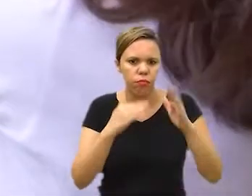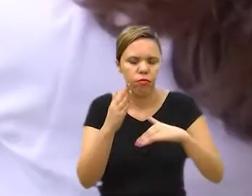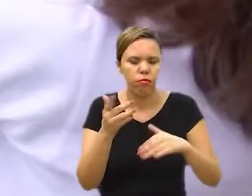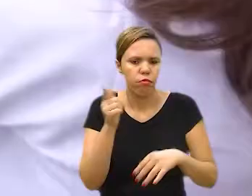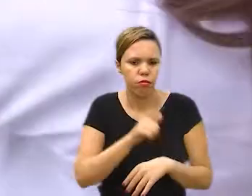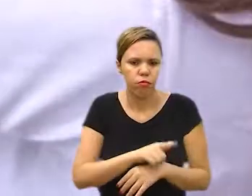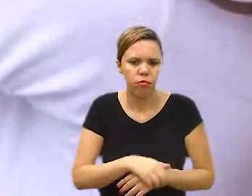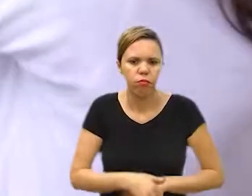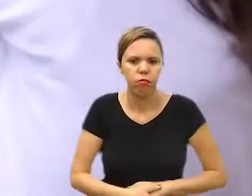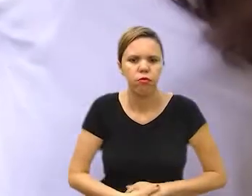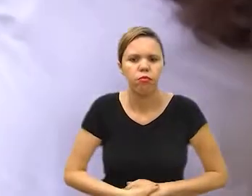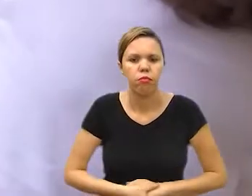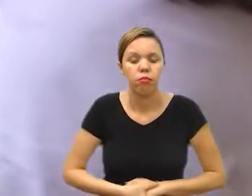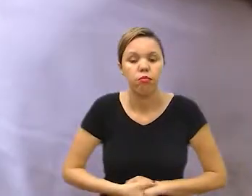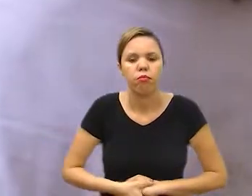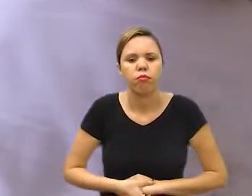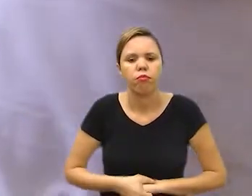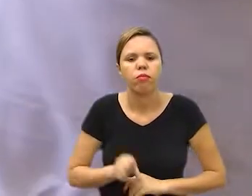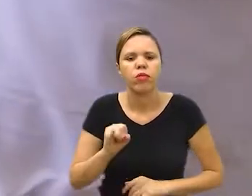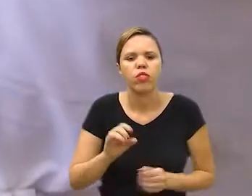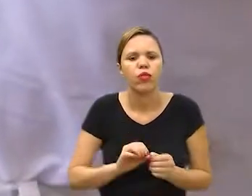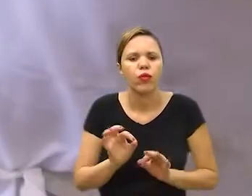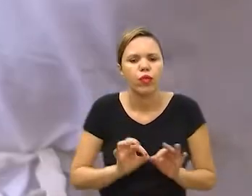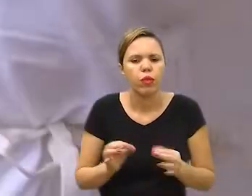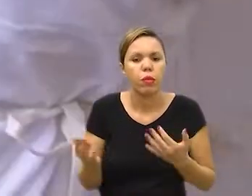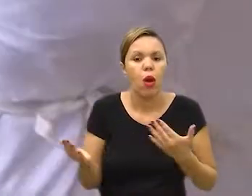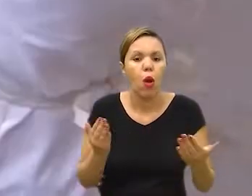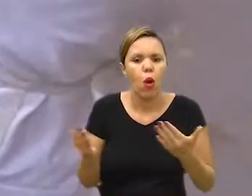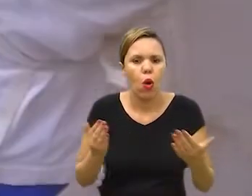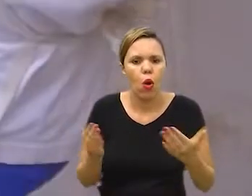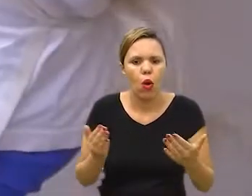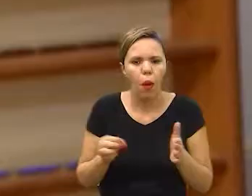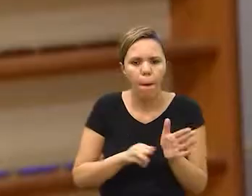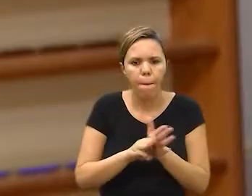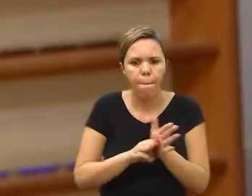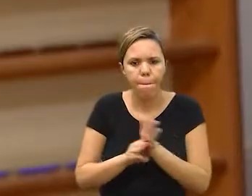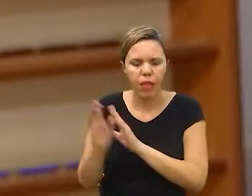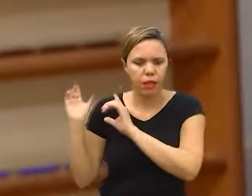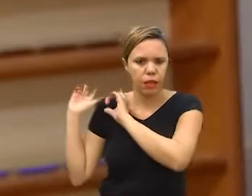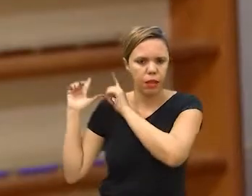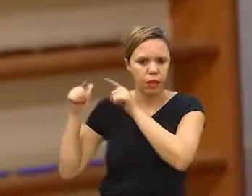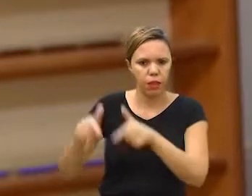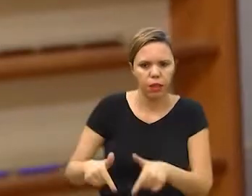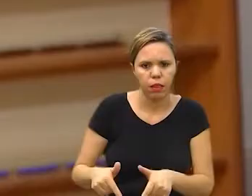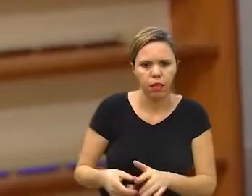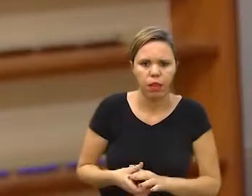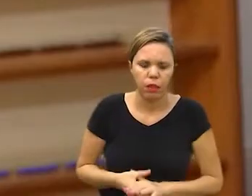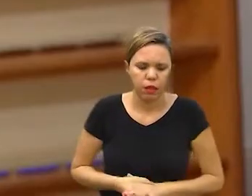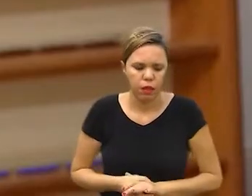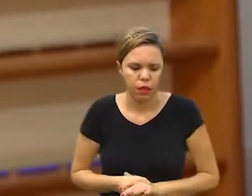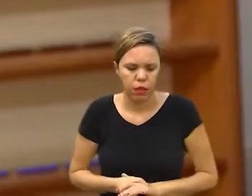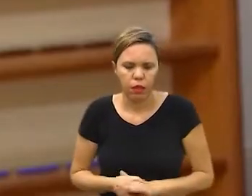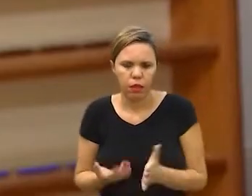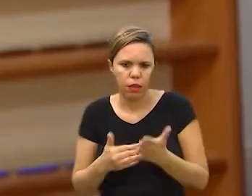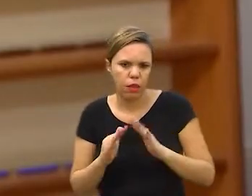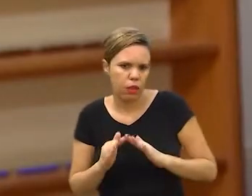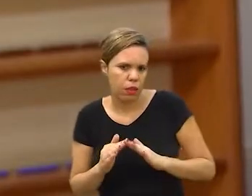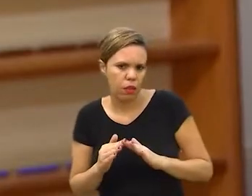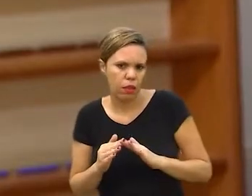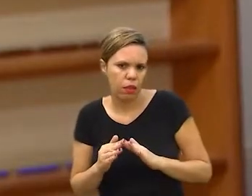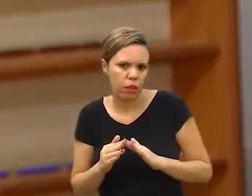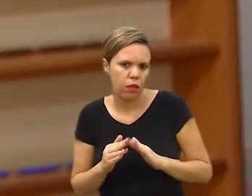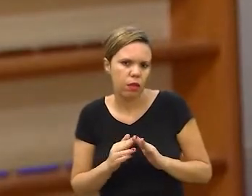ela atingiu. Agora, se a gente for fazer uma comparação com os métodos tradicionais, né, das escolas, né, os